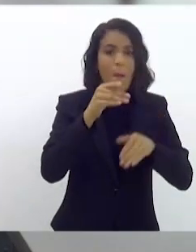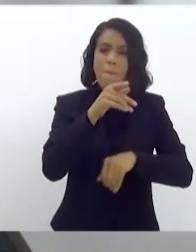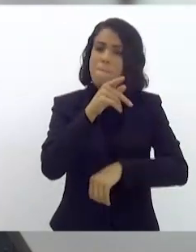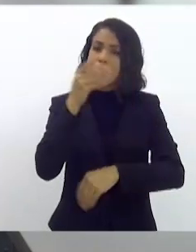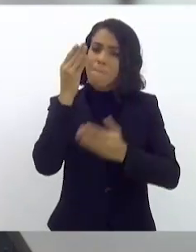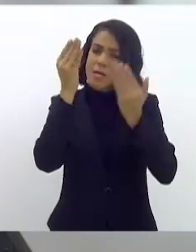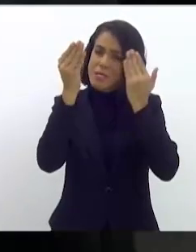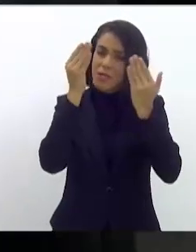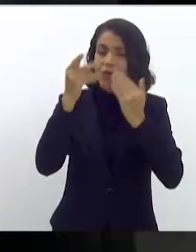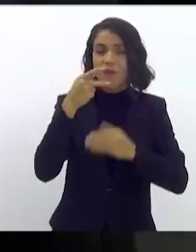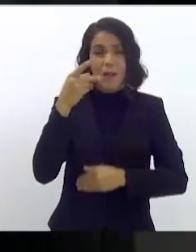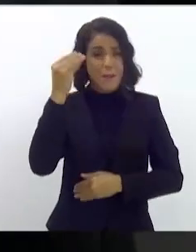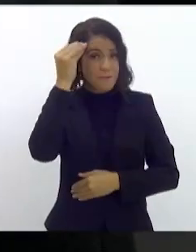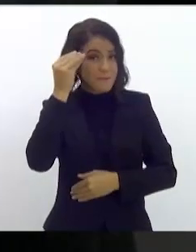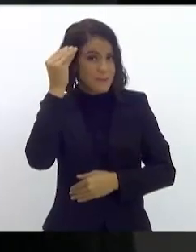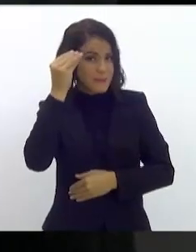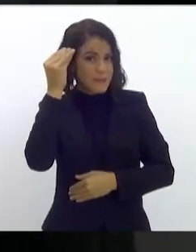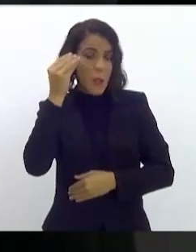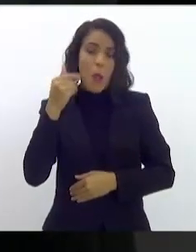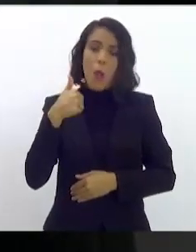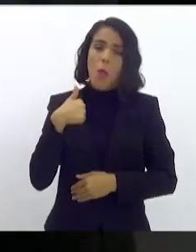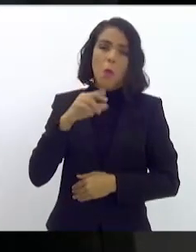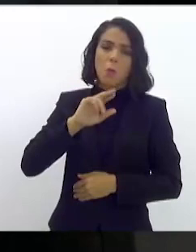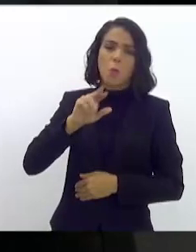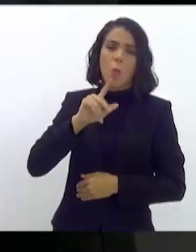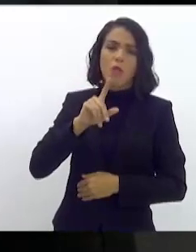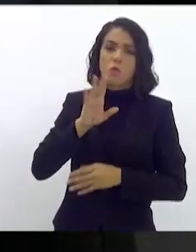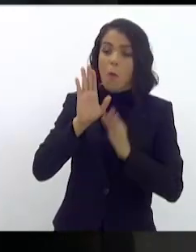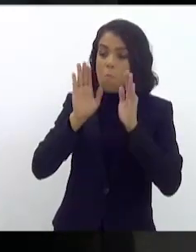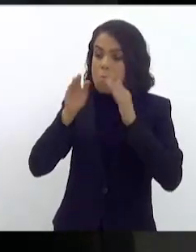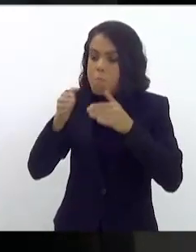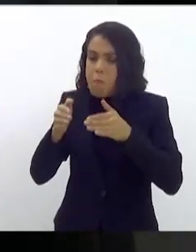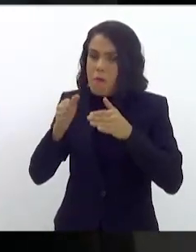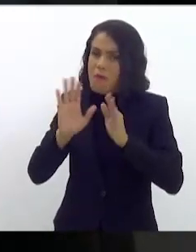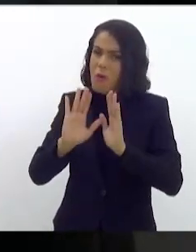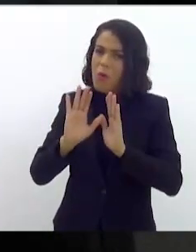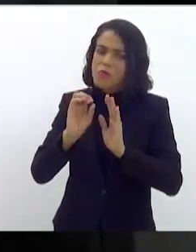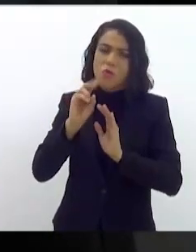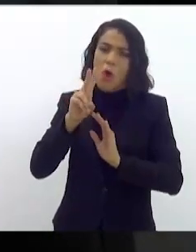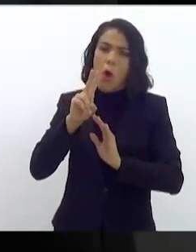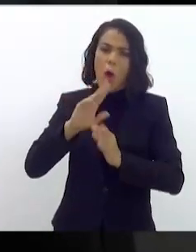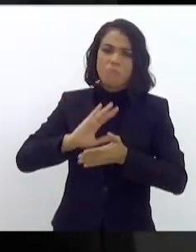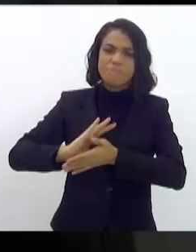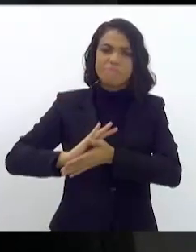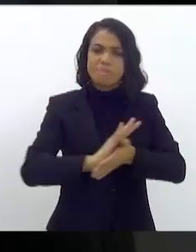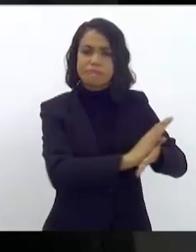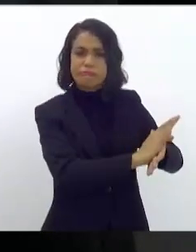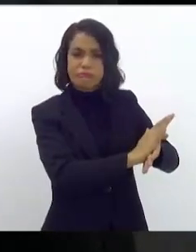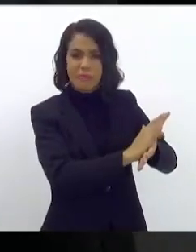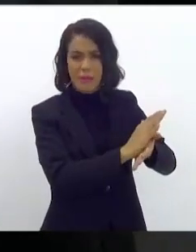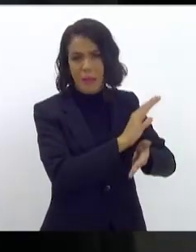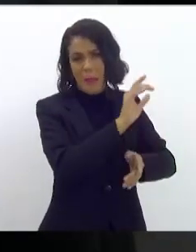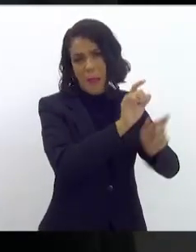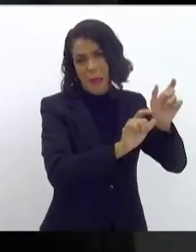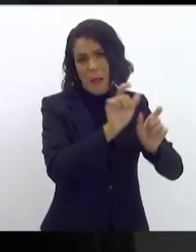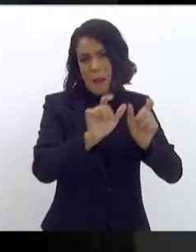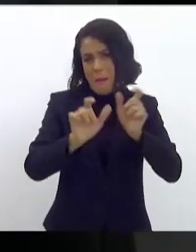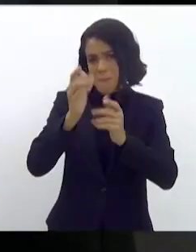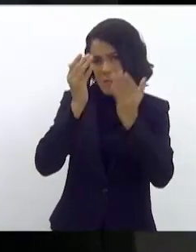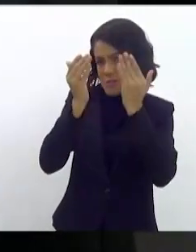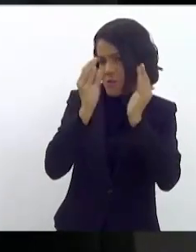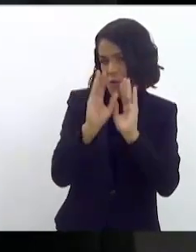falei psiquiatra, eu não estou externando e discriminando as psicólogas.